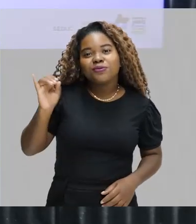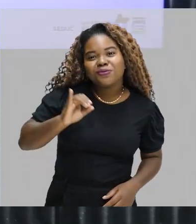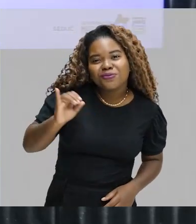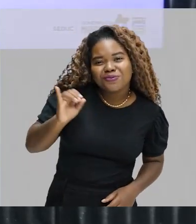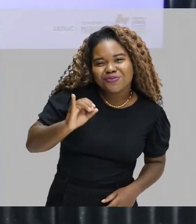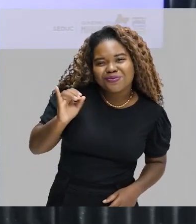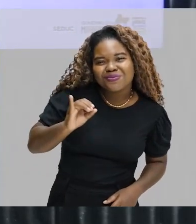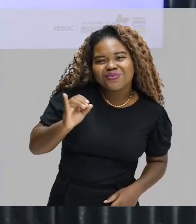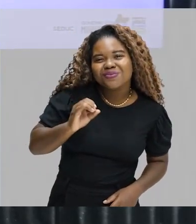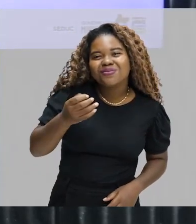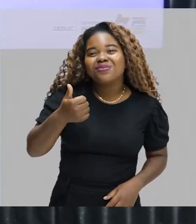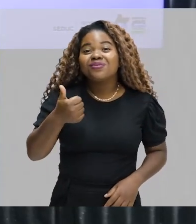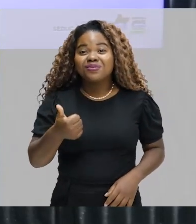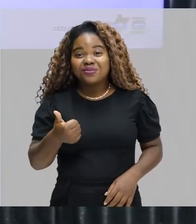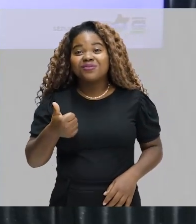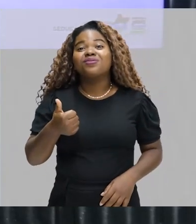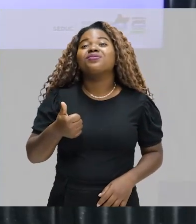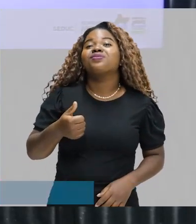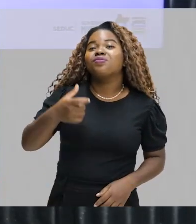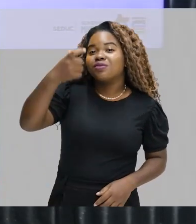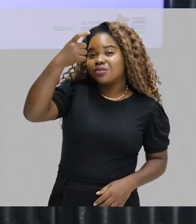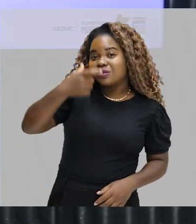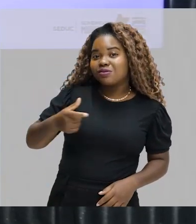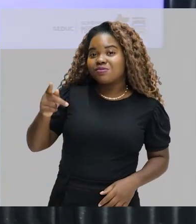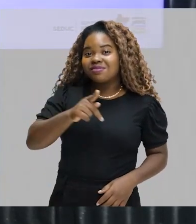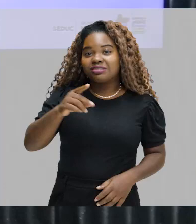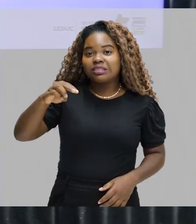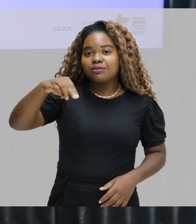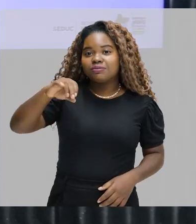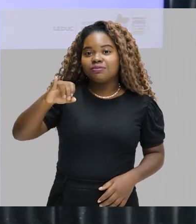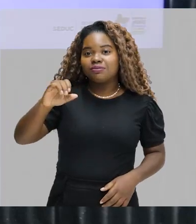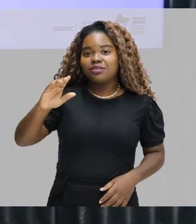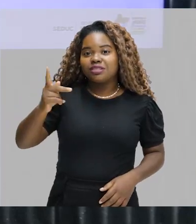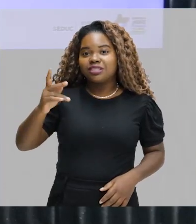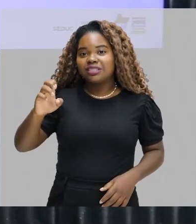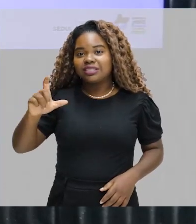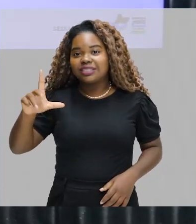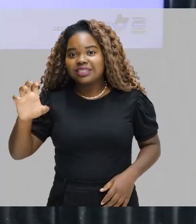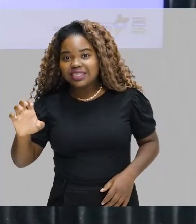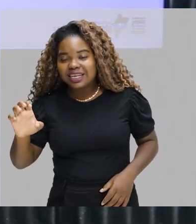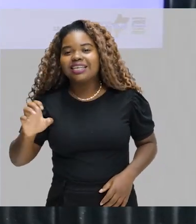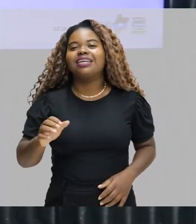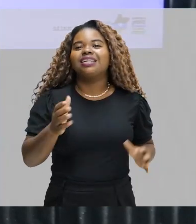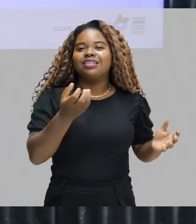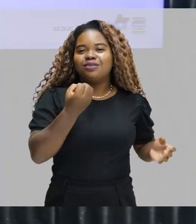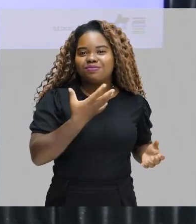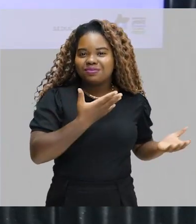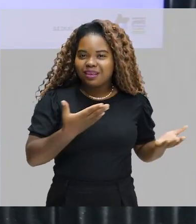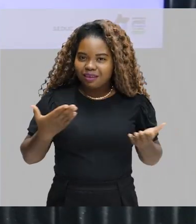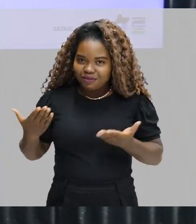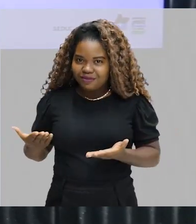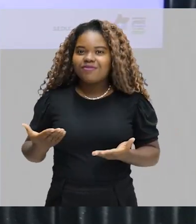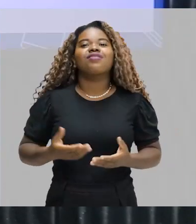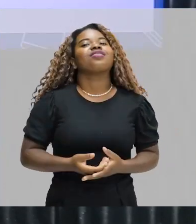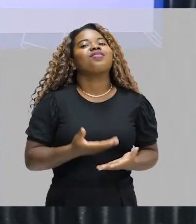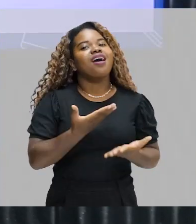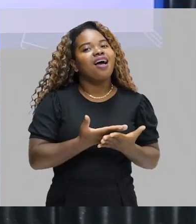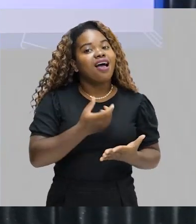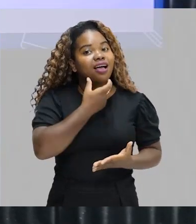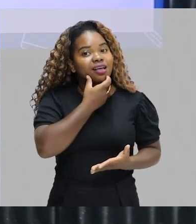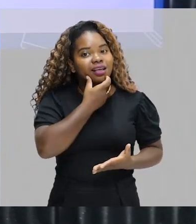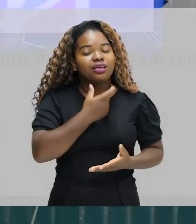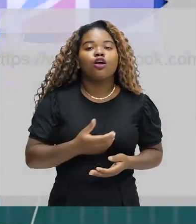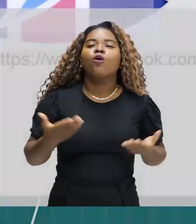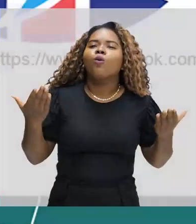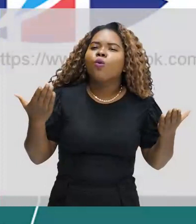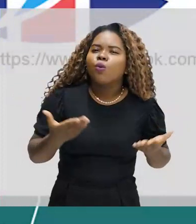Hello everybody, welcome to our English class. I'm teacher Michelle. Olá pessoal, sejam bem-vindos à aula de inglês. Eu sou a professora Michelle. Hoje a